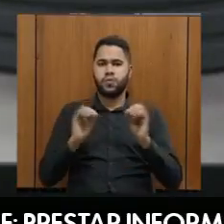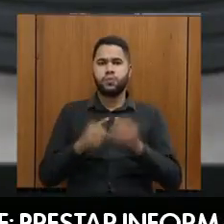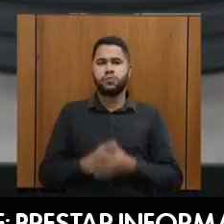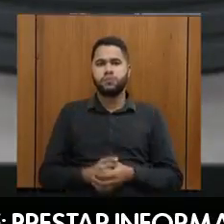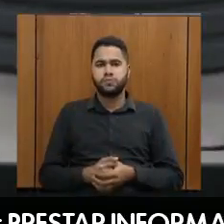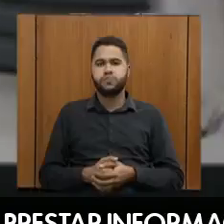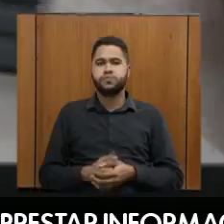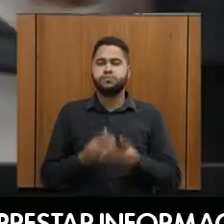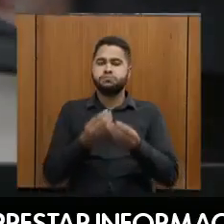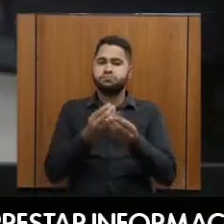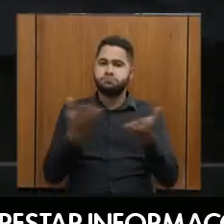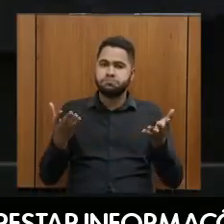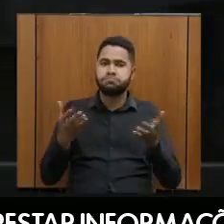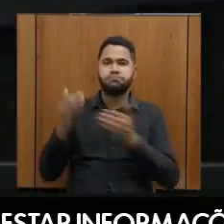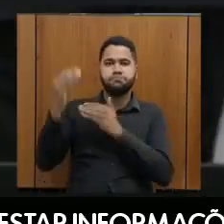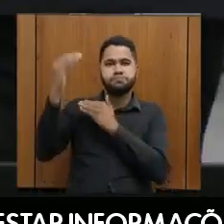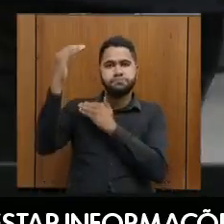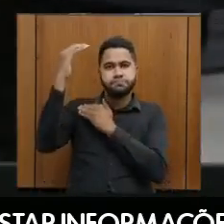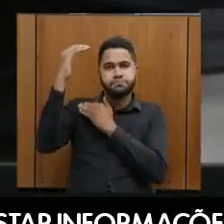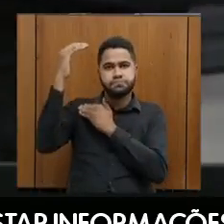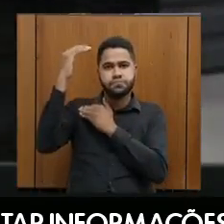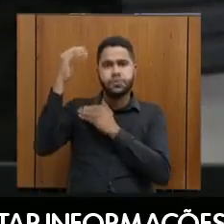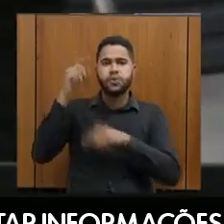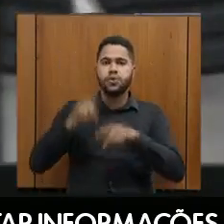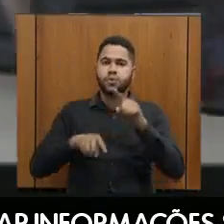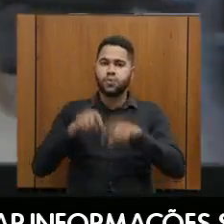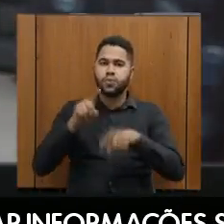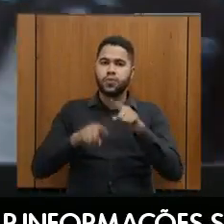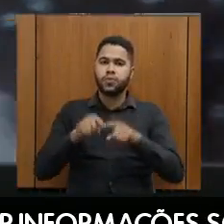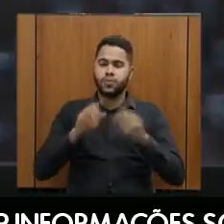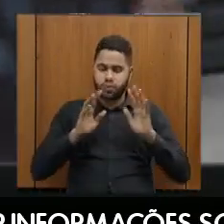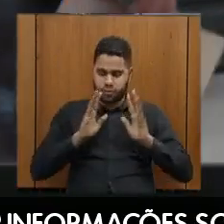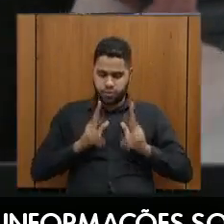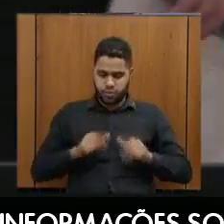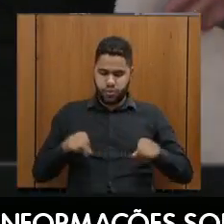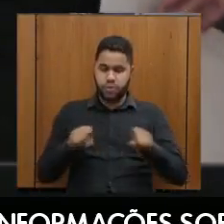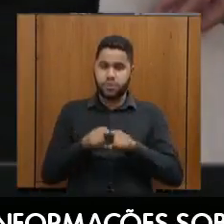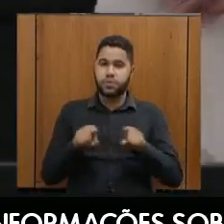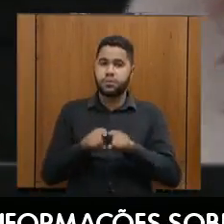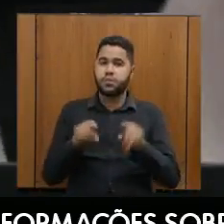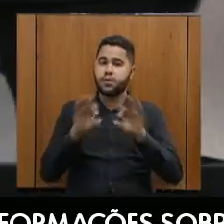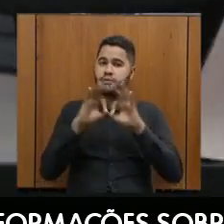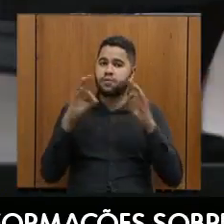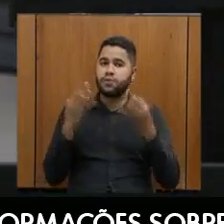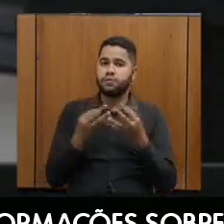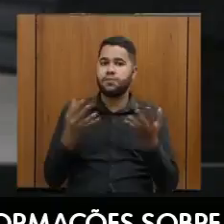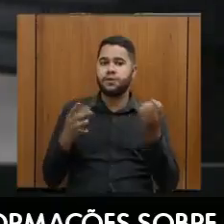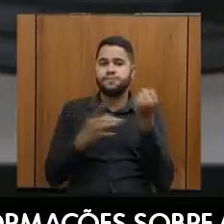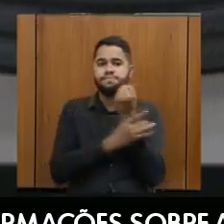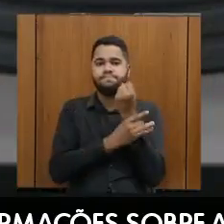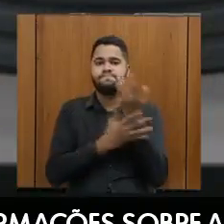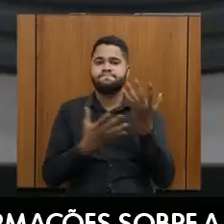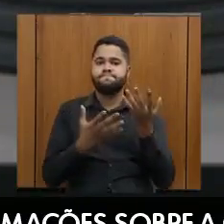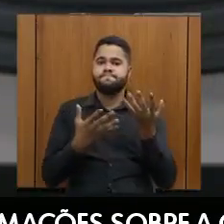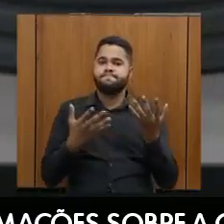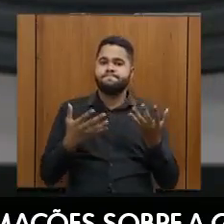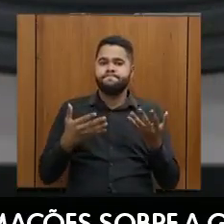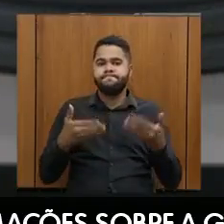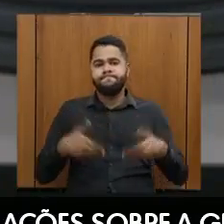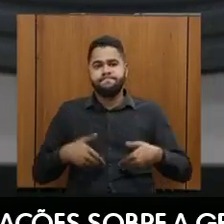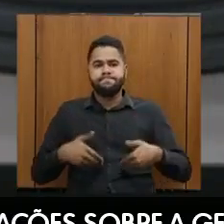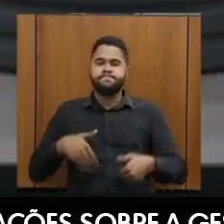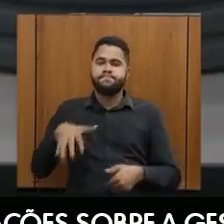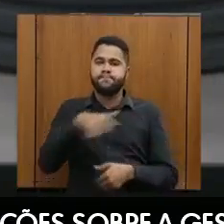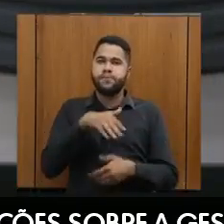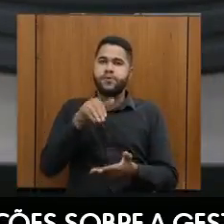distribuirá cestas básicas, produtos de higiene e brinquedos a famílias em situação de insegurança alimentar neste final de